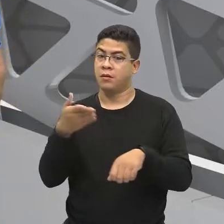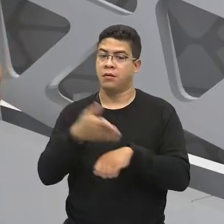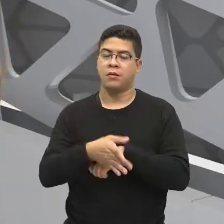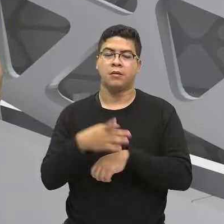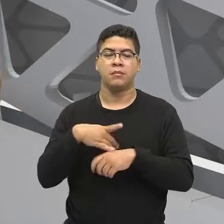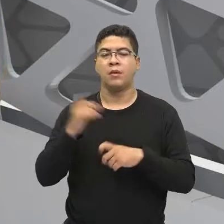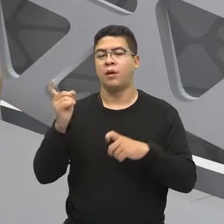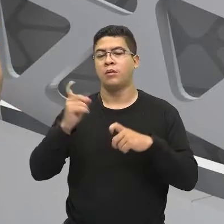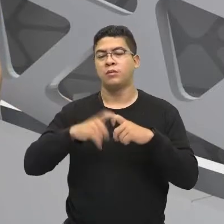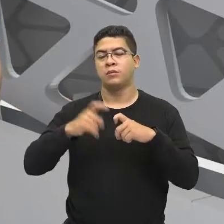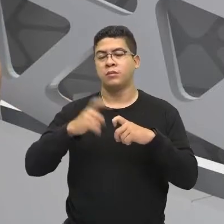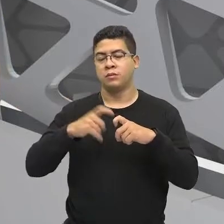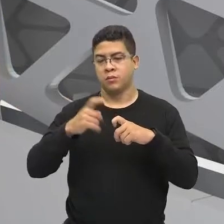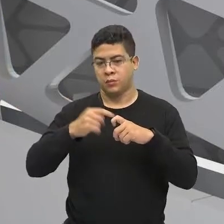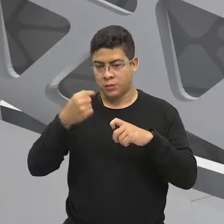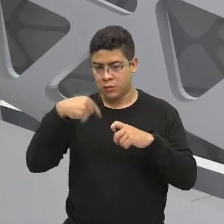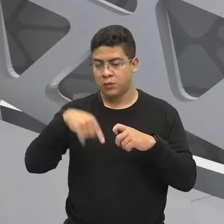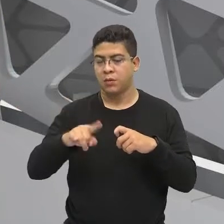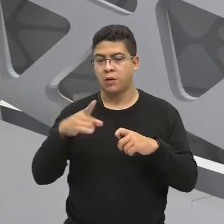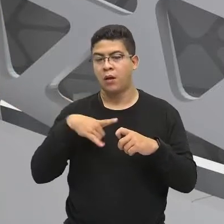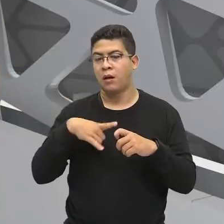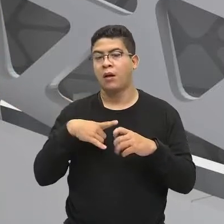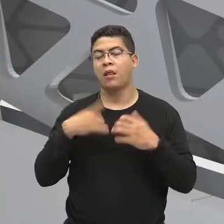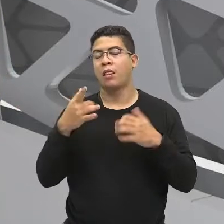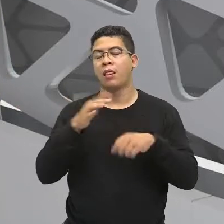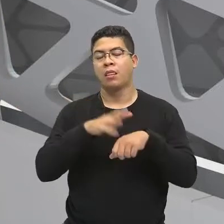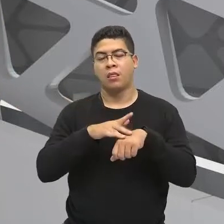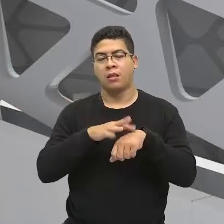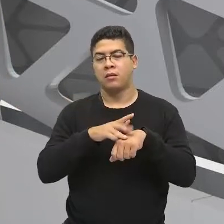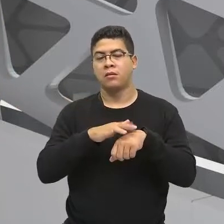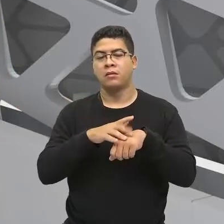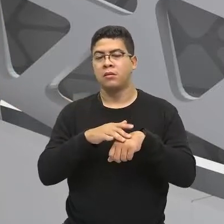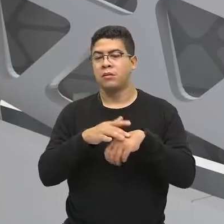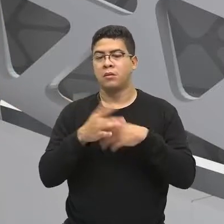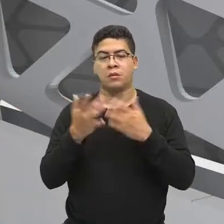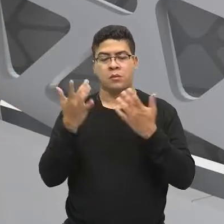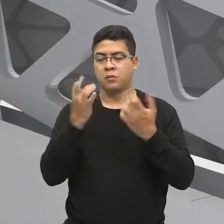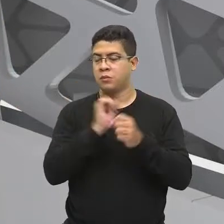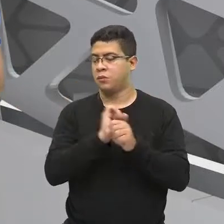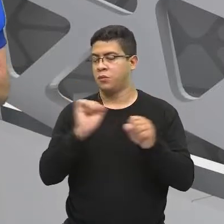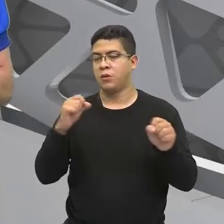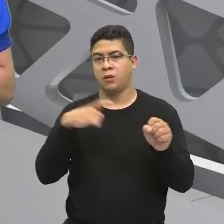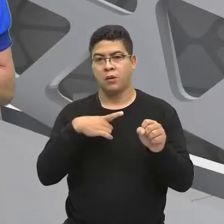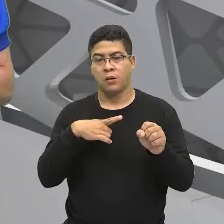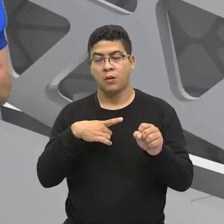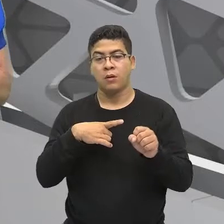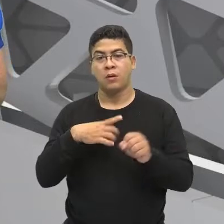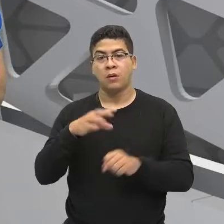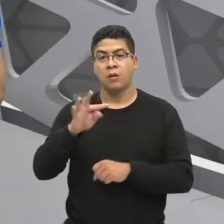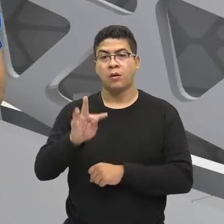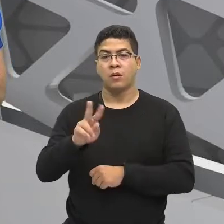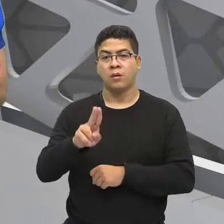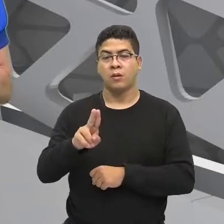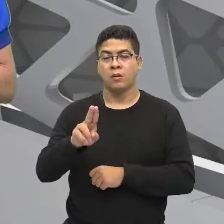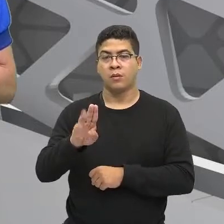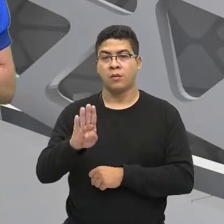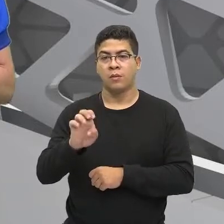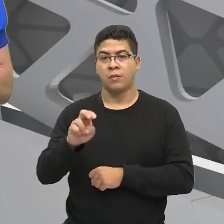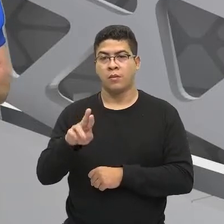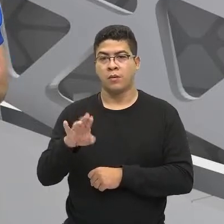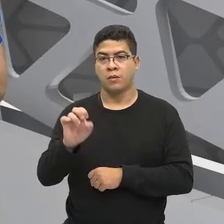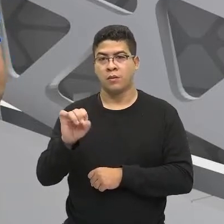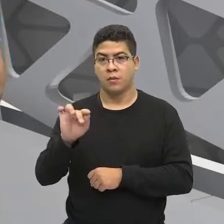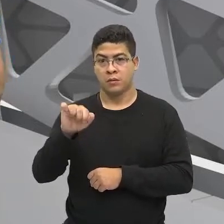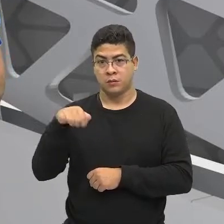uma doença que, naquela época, ainda era vista incurável, a tuberculose, né? Hoje, se